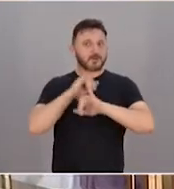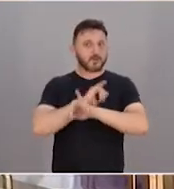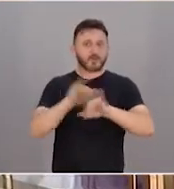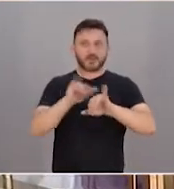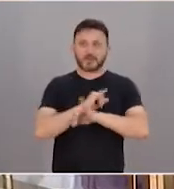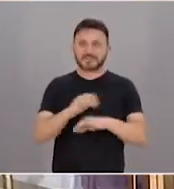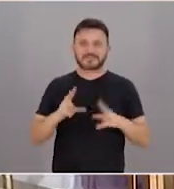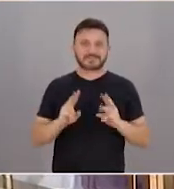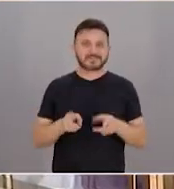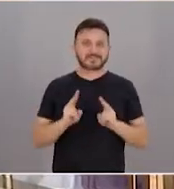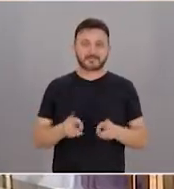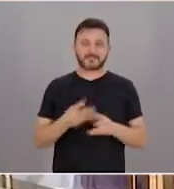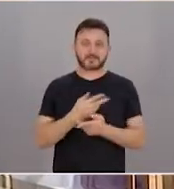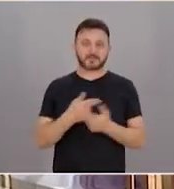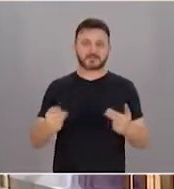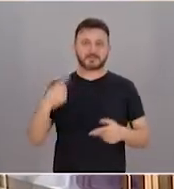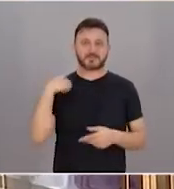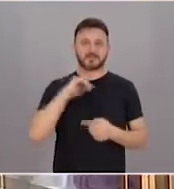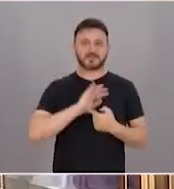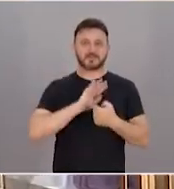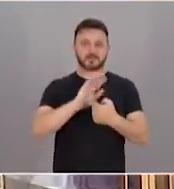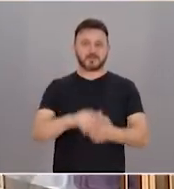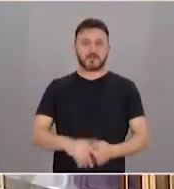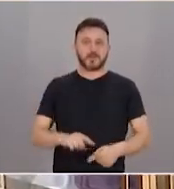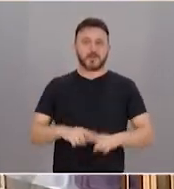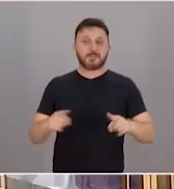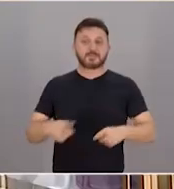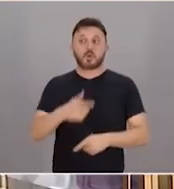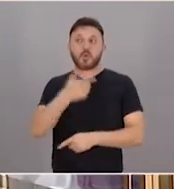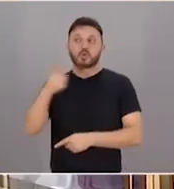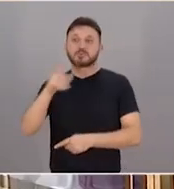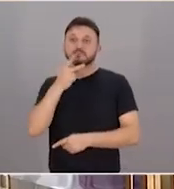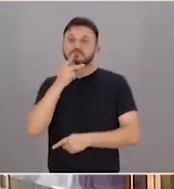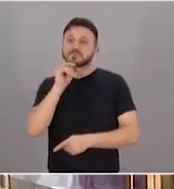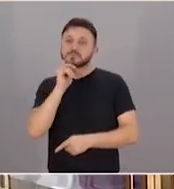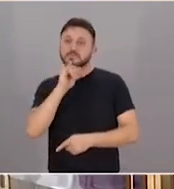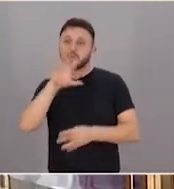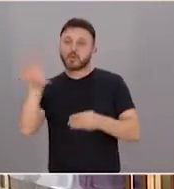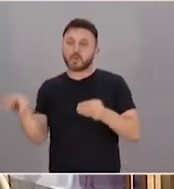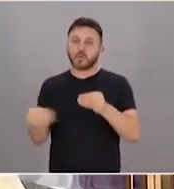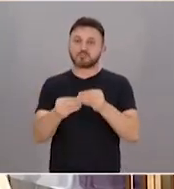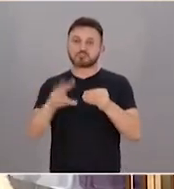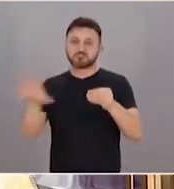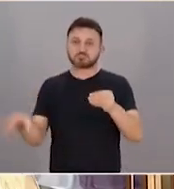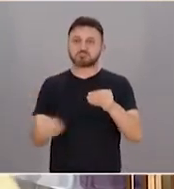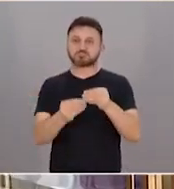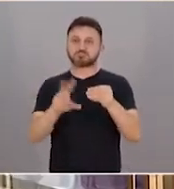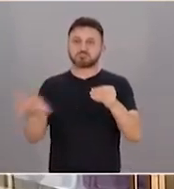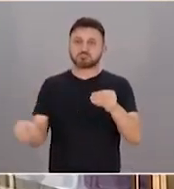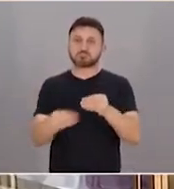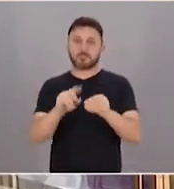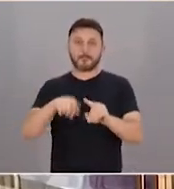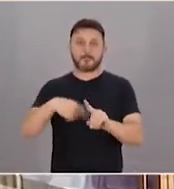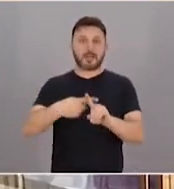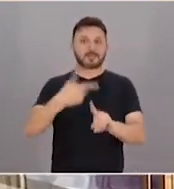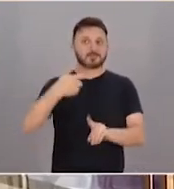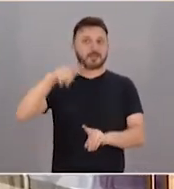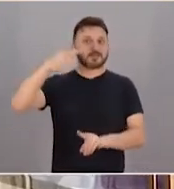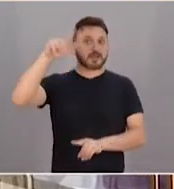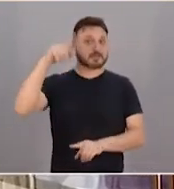que celebramos, mas ainda mais quando outros elementos são acrescentados nessa